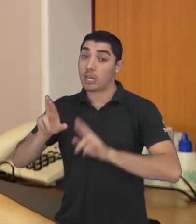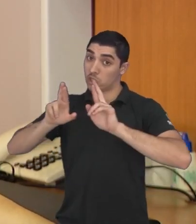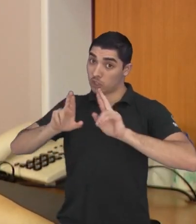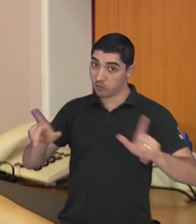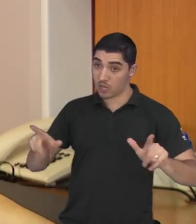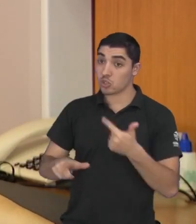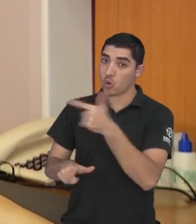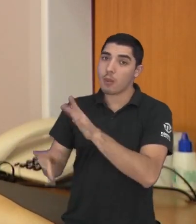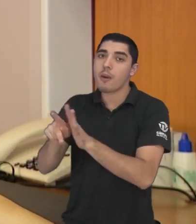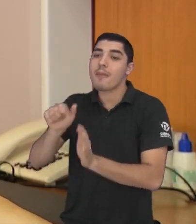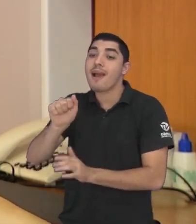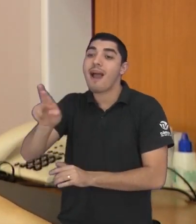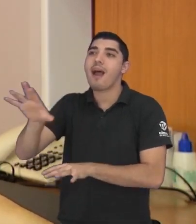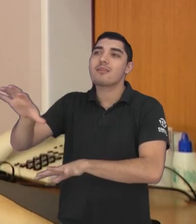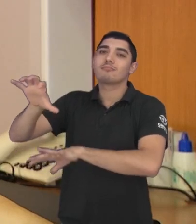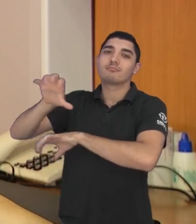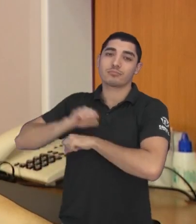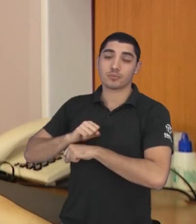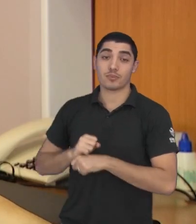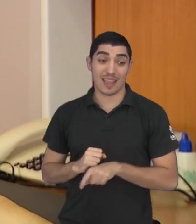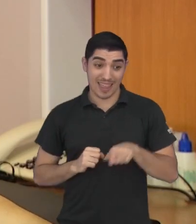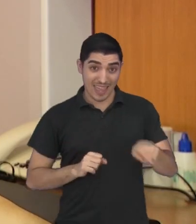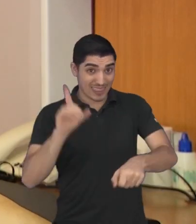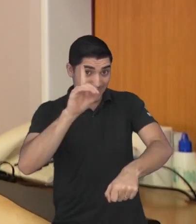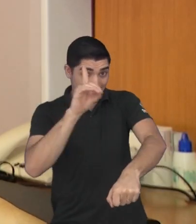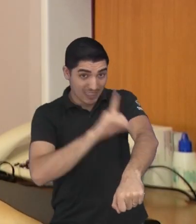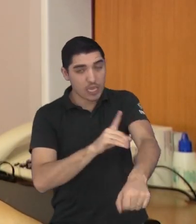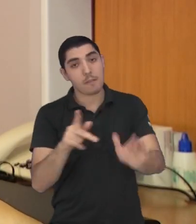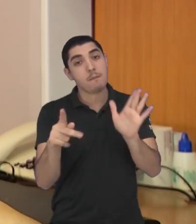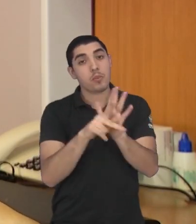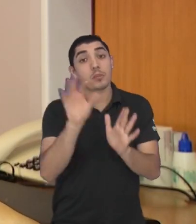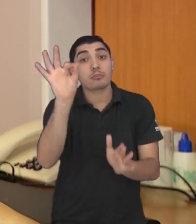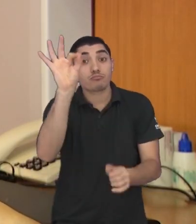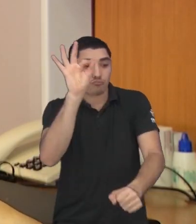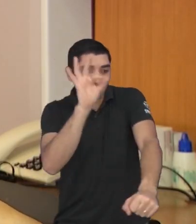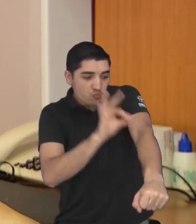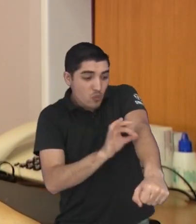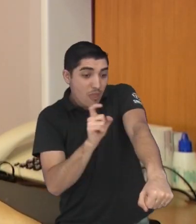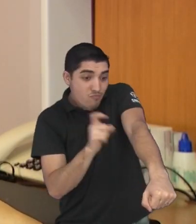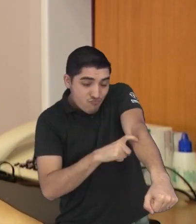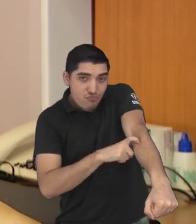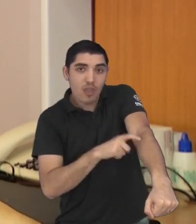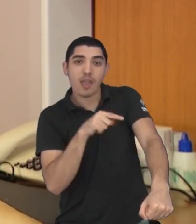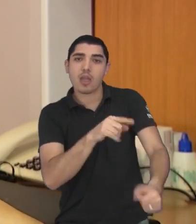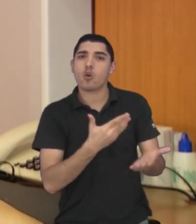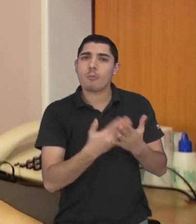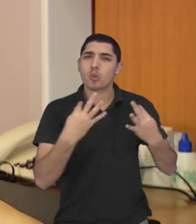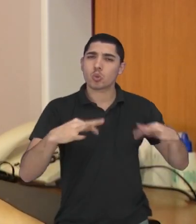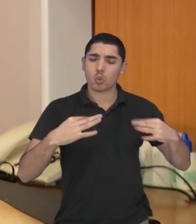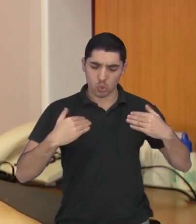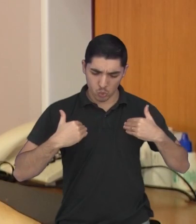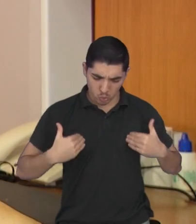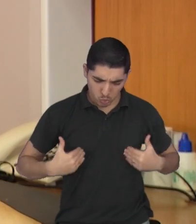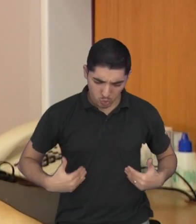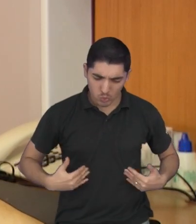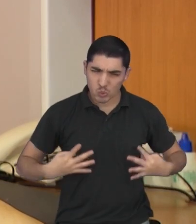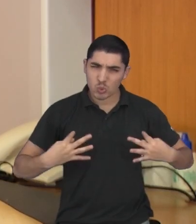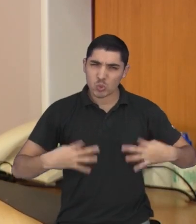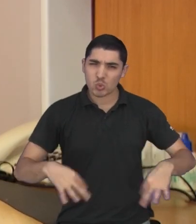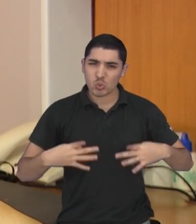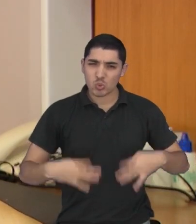3 fatores principais. Primeiro, o aumento da frota, né? Nós tivemos um aumento muito substancial da frota de São José dos Campos nos últimos 10